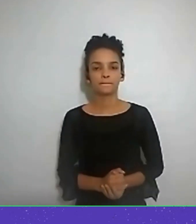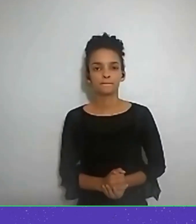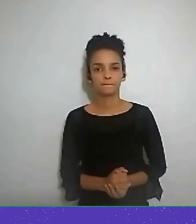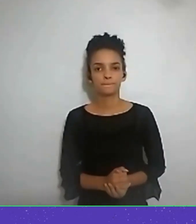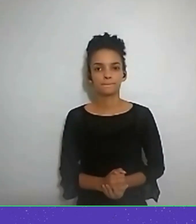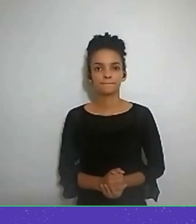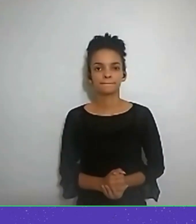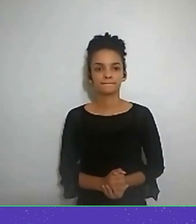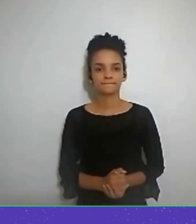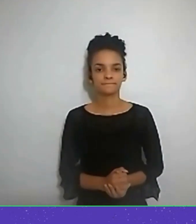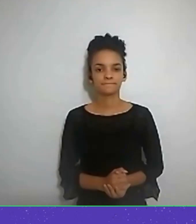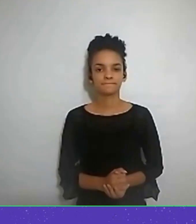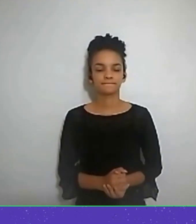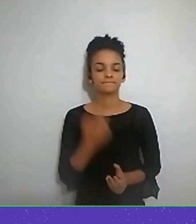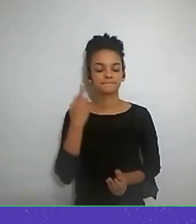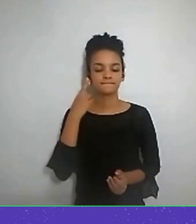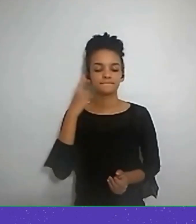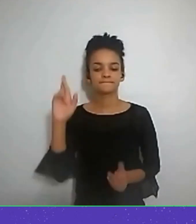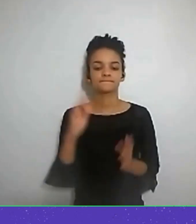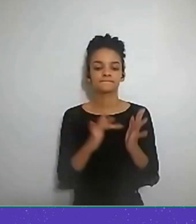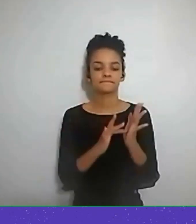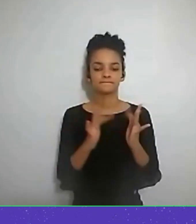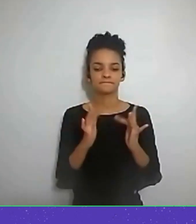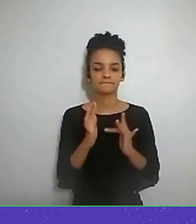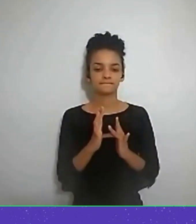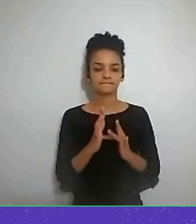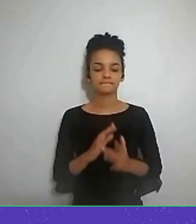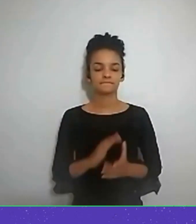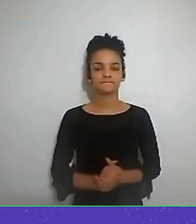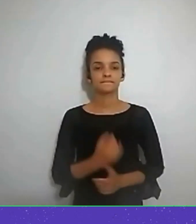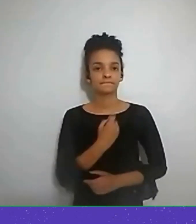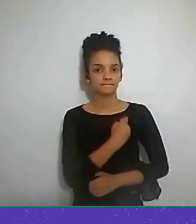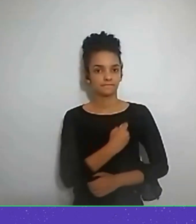Senhor Jesus, João 1,